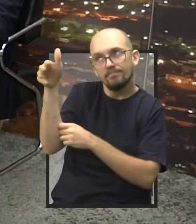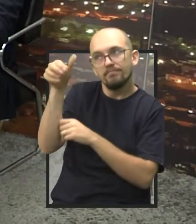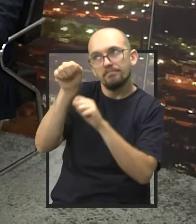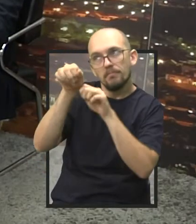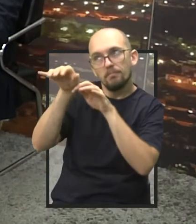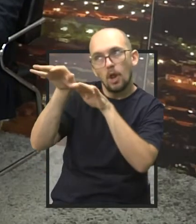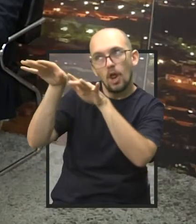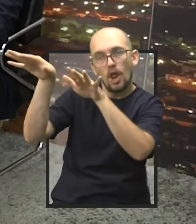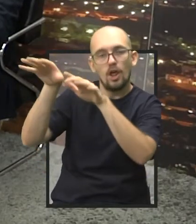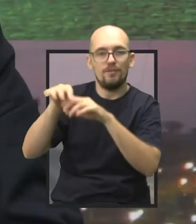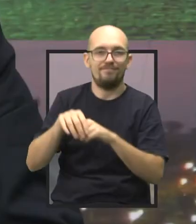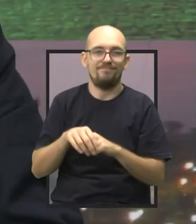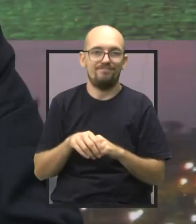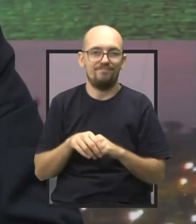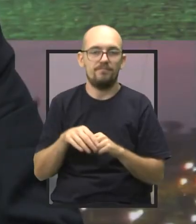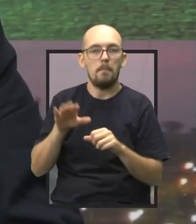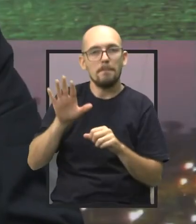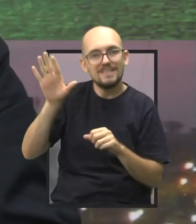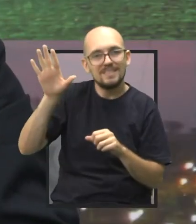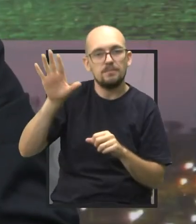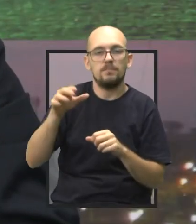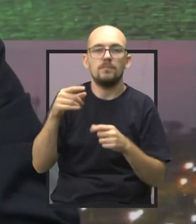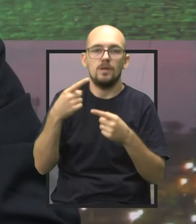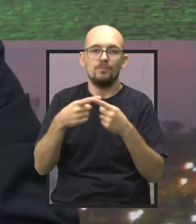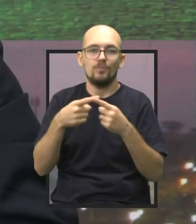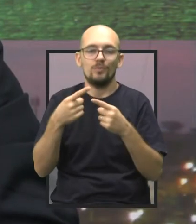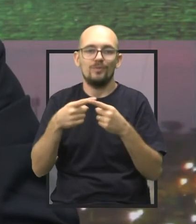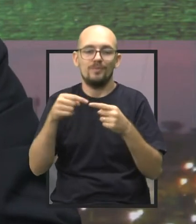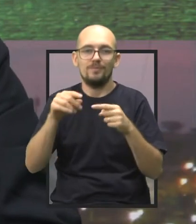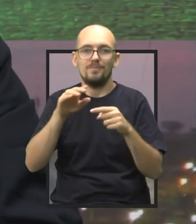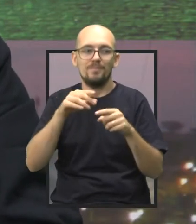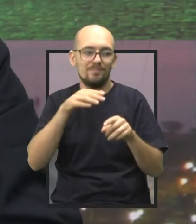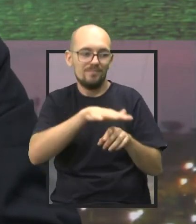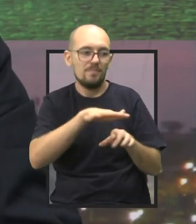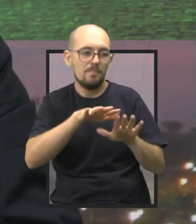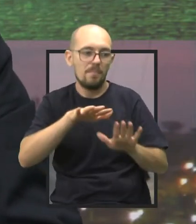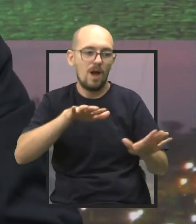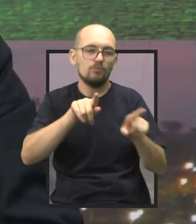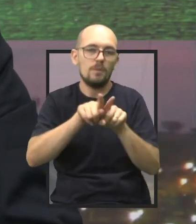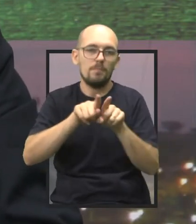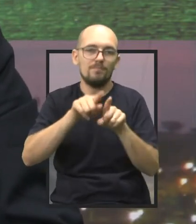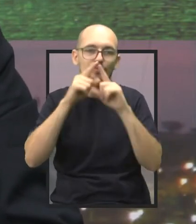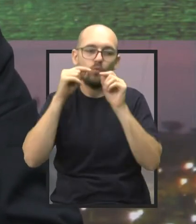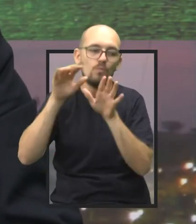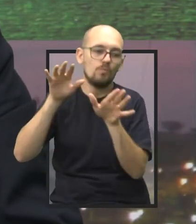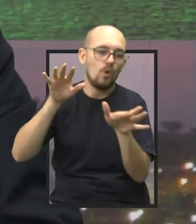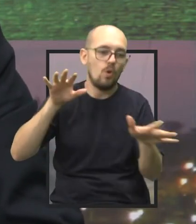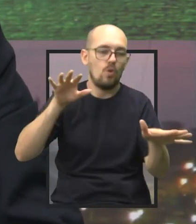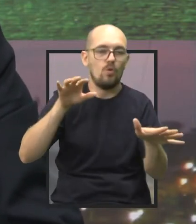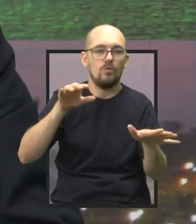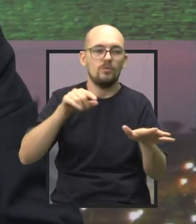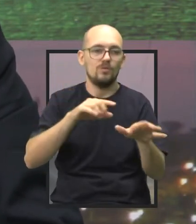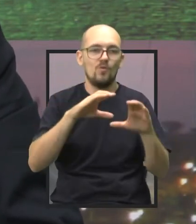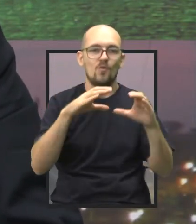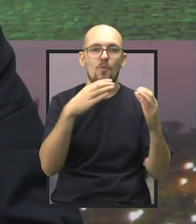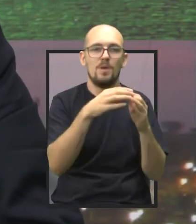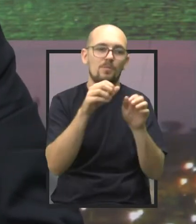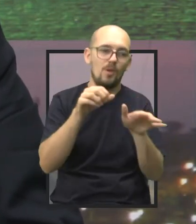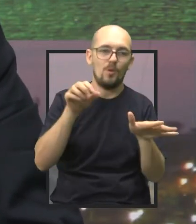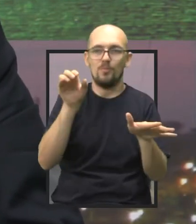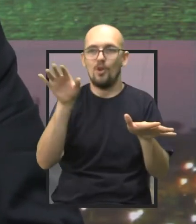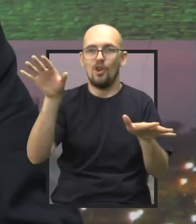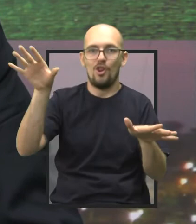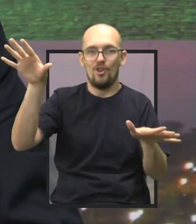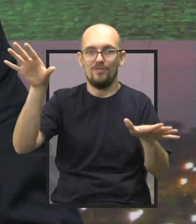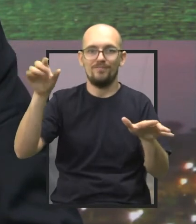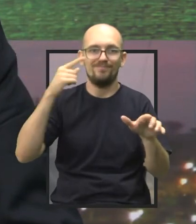tende a crescer para aquele lado. E juntamente com os condomínios aqui embaixo também, né, Val? Então, é um número de pessoas